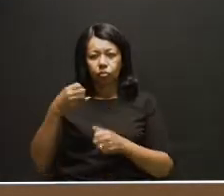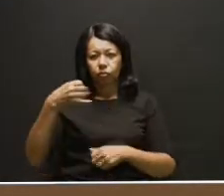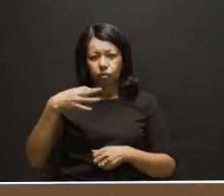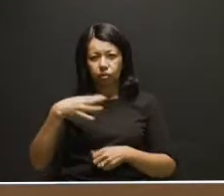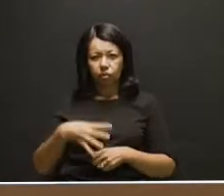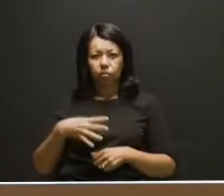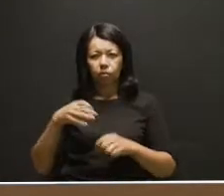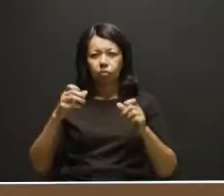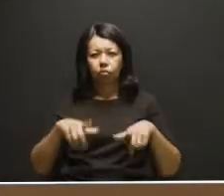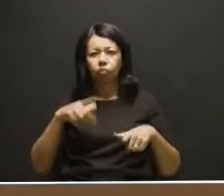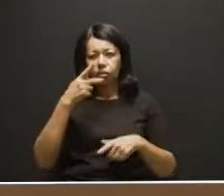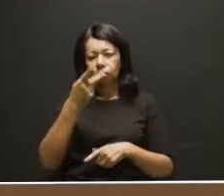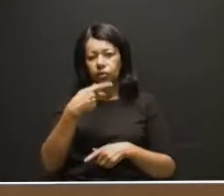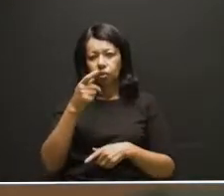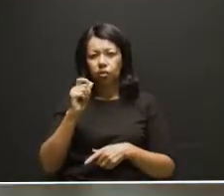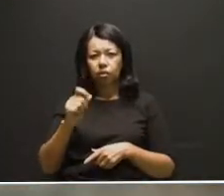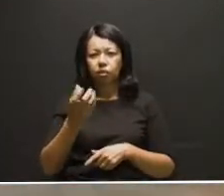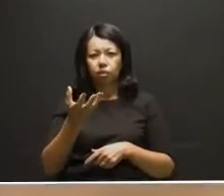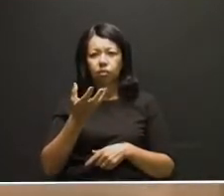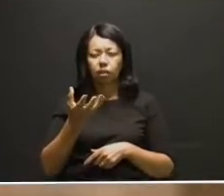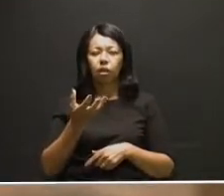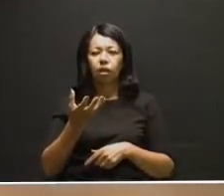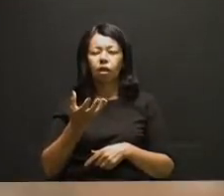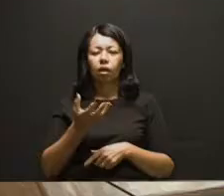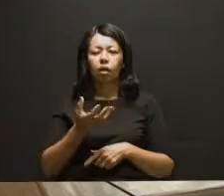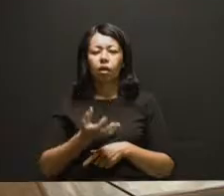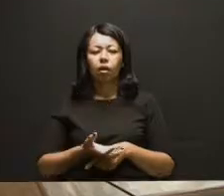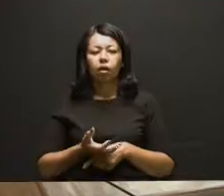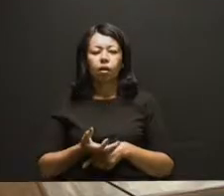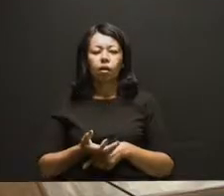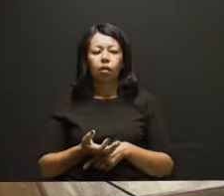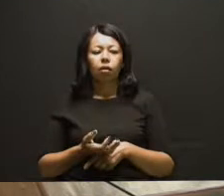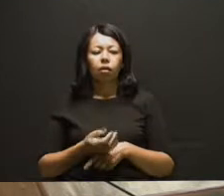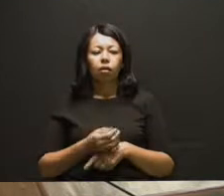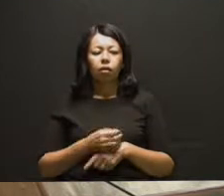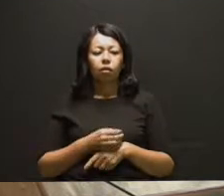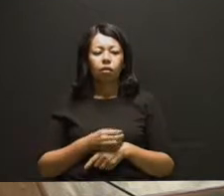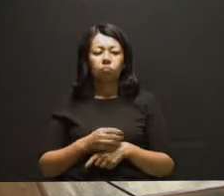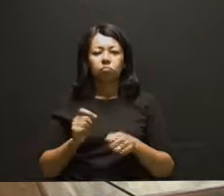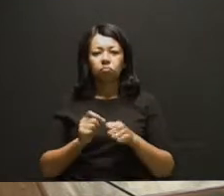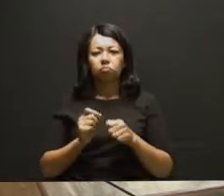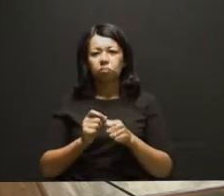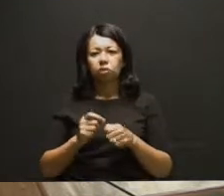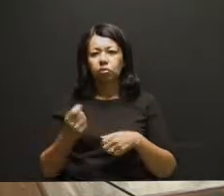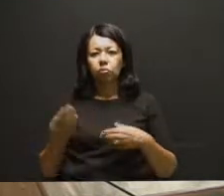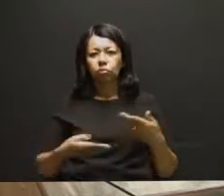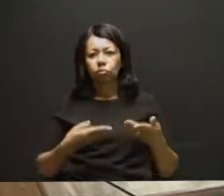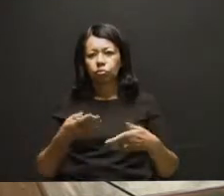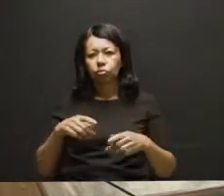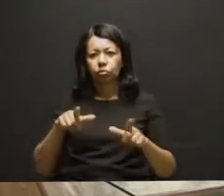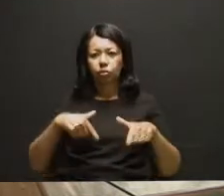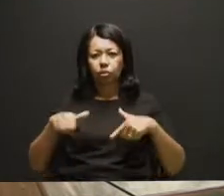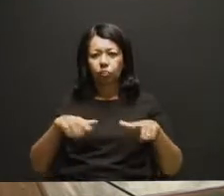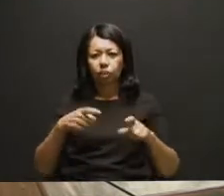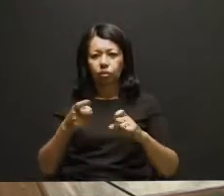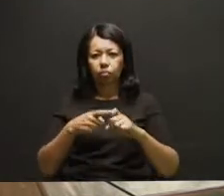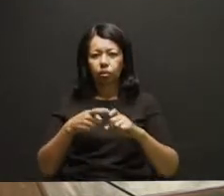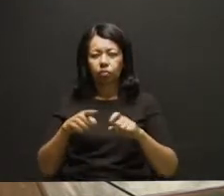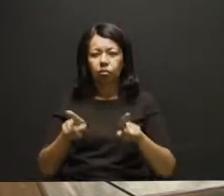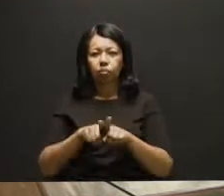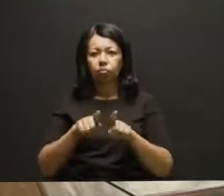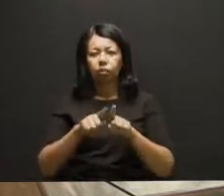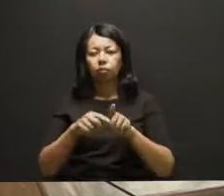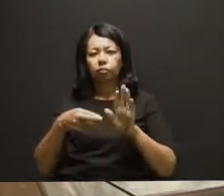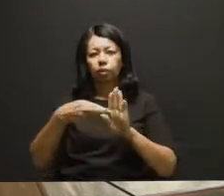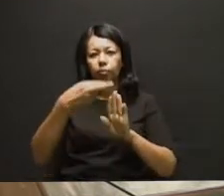onde se assevera que seu objetivo é compatibilizar a prestação do serviço médico a previsão da portaria número